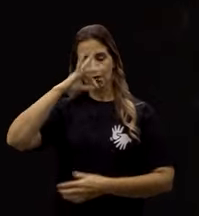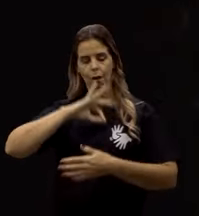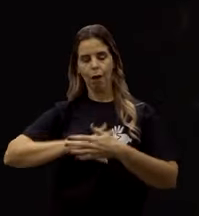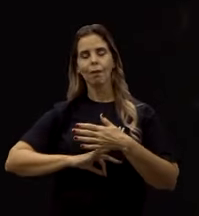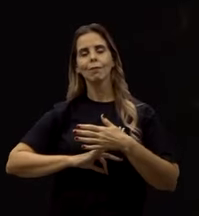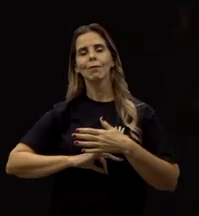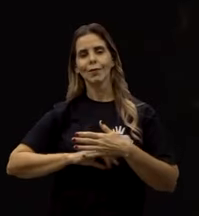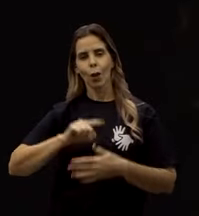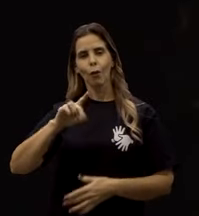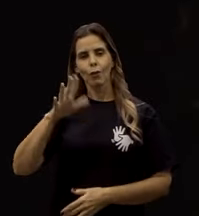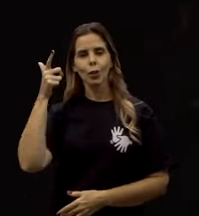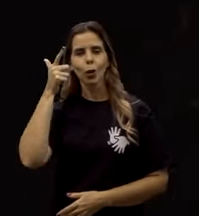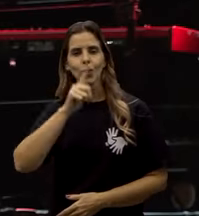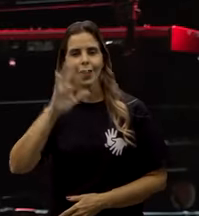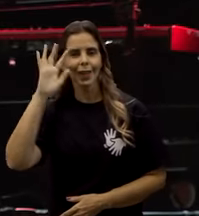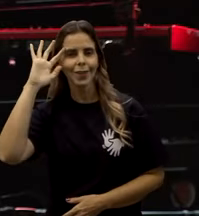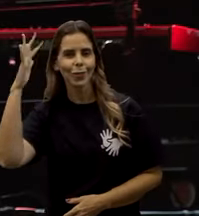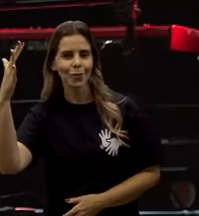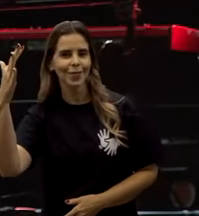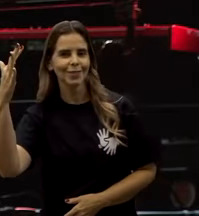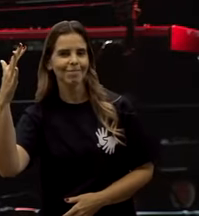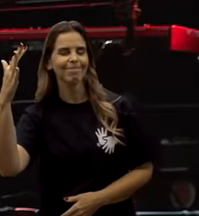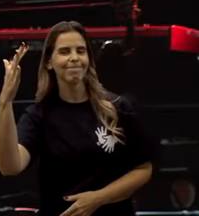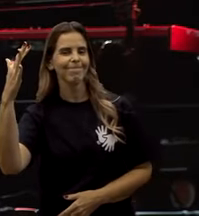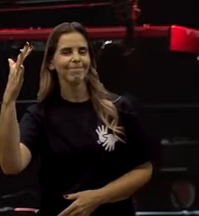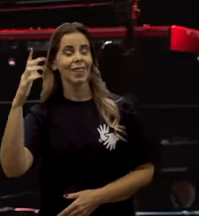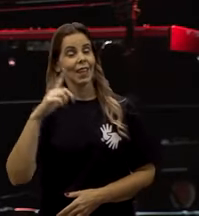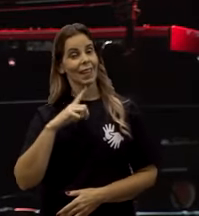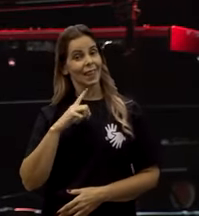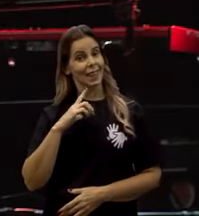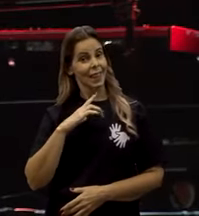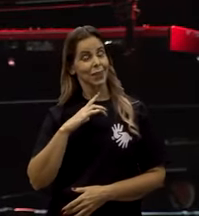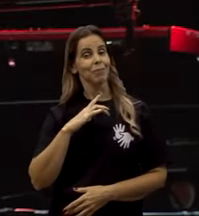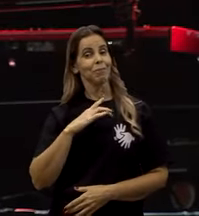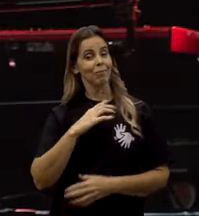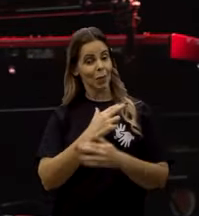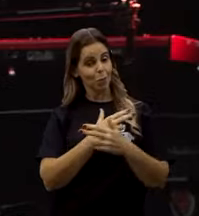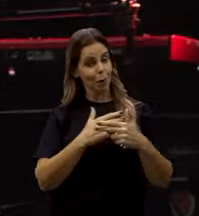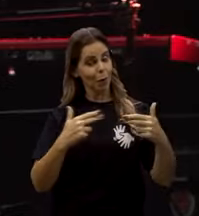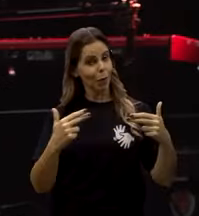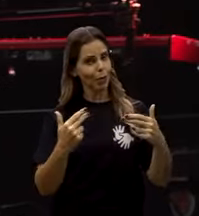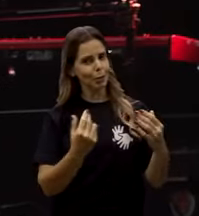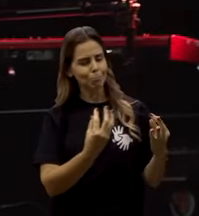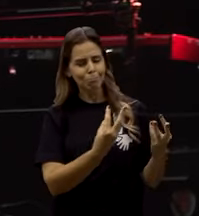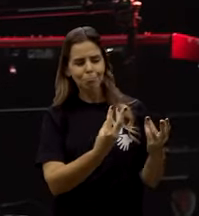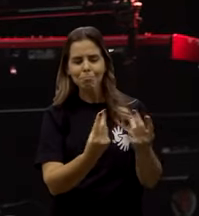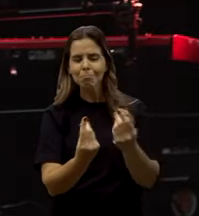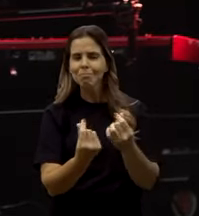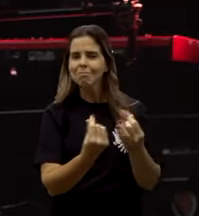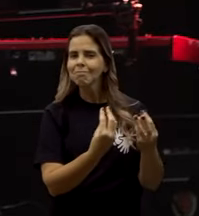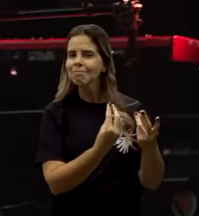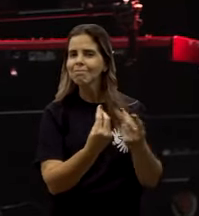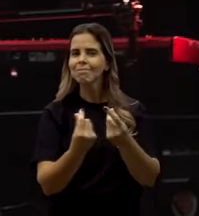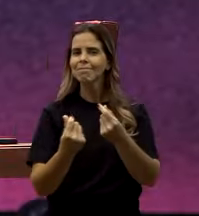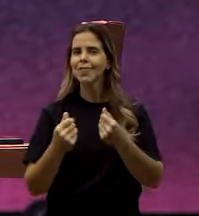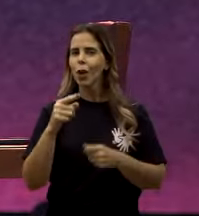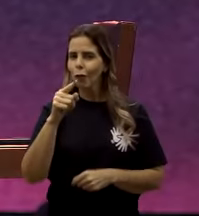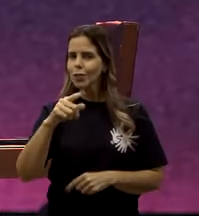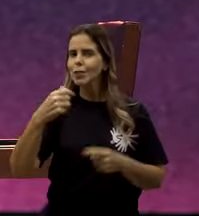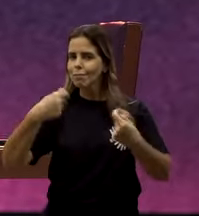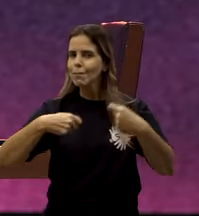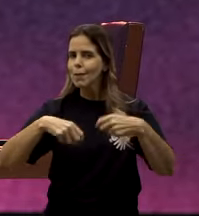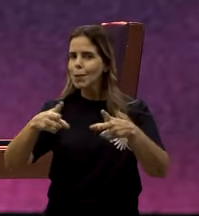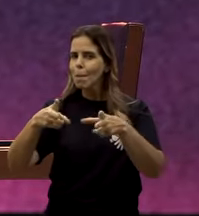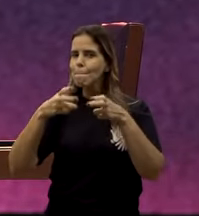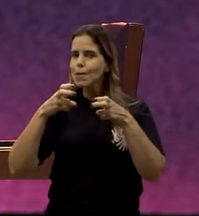tem alguma coisa que é de Gisele tem alguma coisa que é de Isaque tem alguma coisa que é de Cristiano Tem alguma coisa que é do Levanta a tua mão e